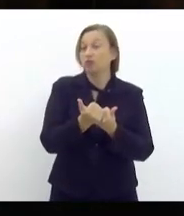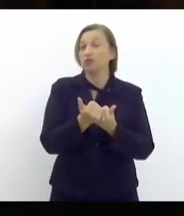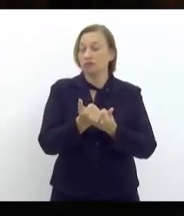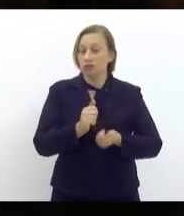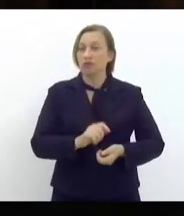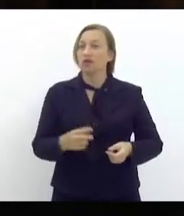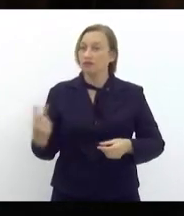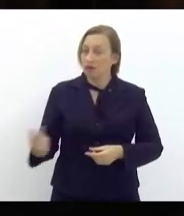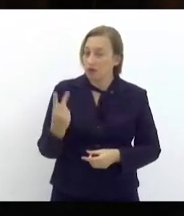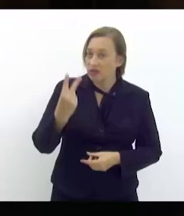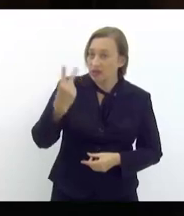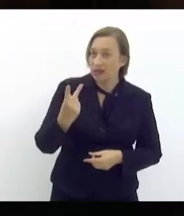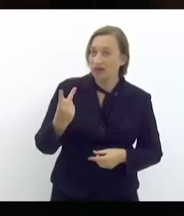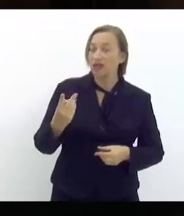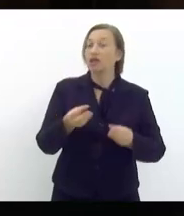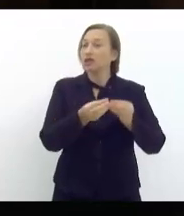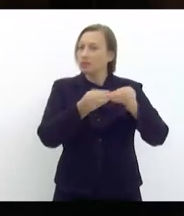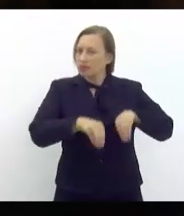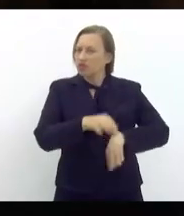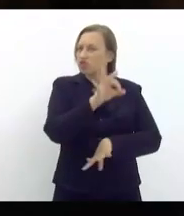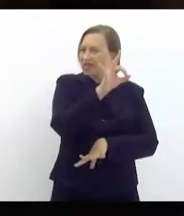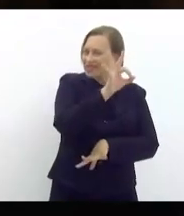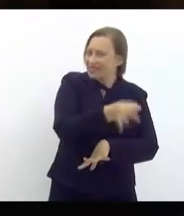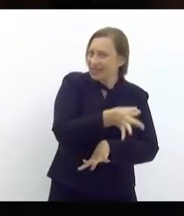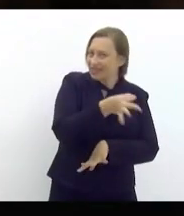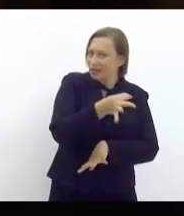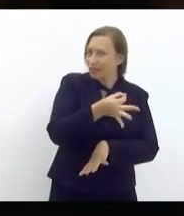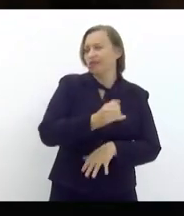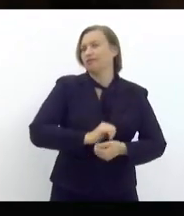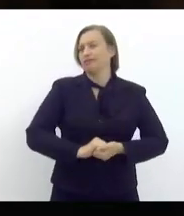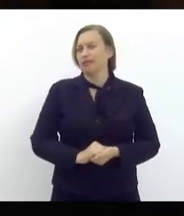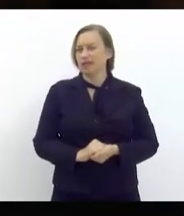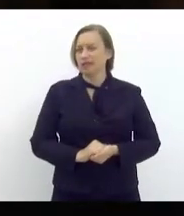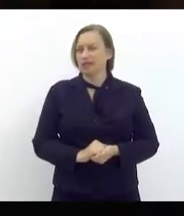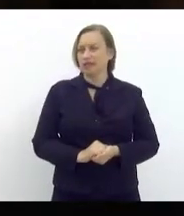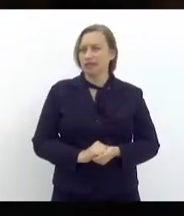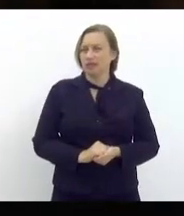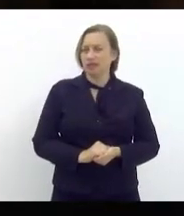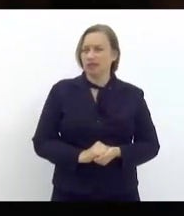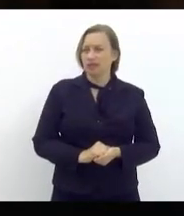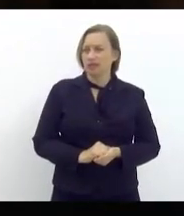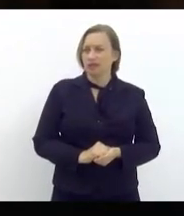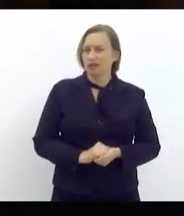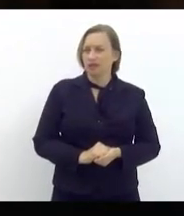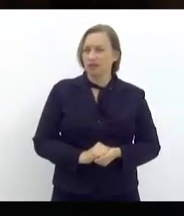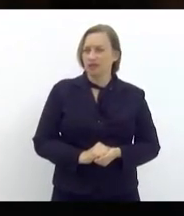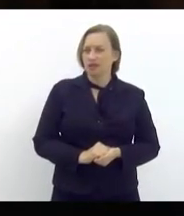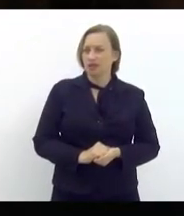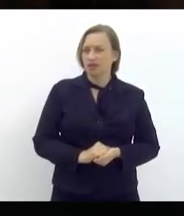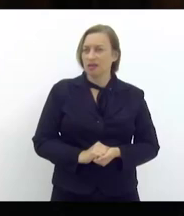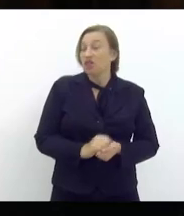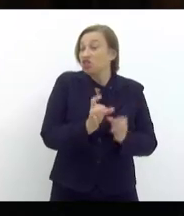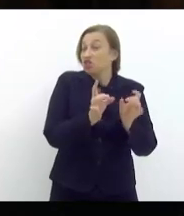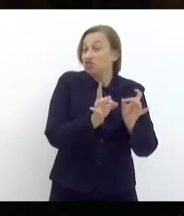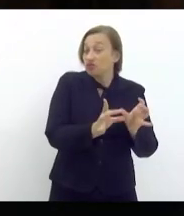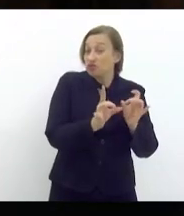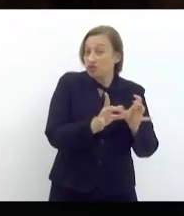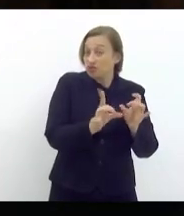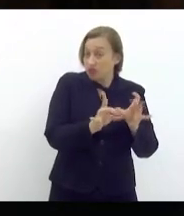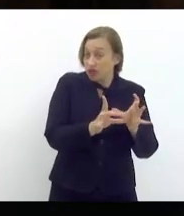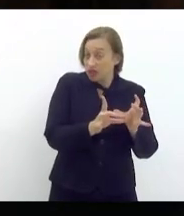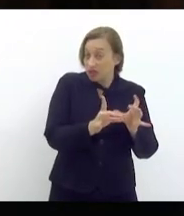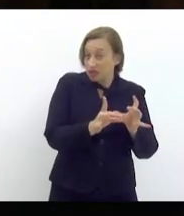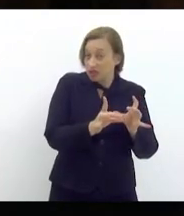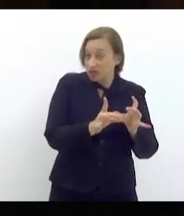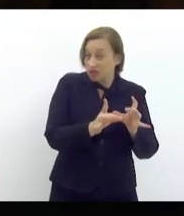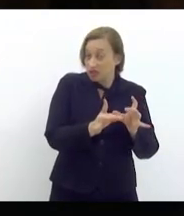o que mais uma vez afeta positivamente a cadeia de dispersão de venda de força de